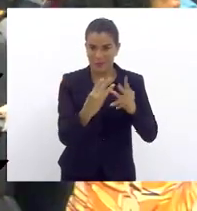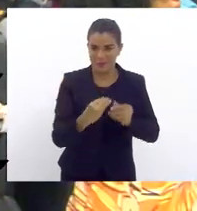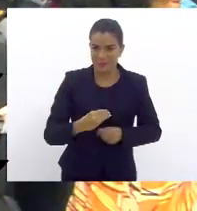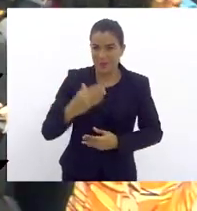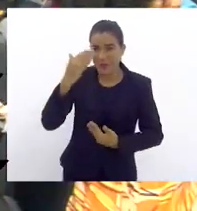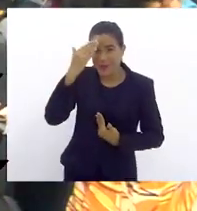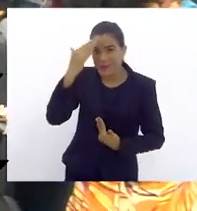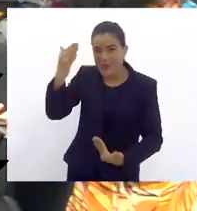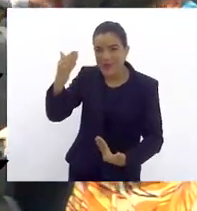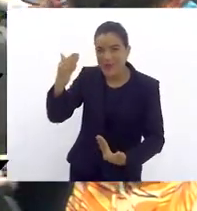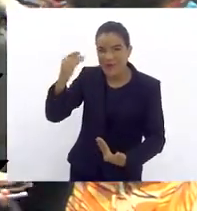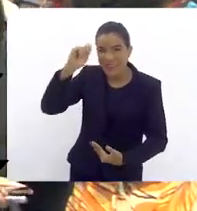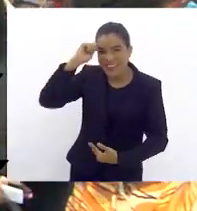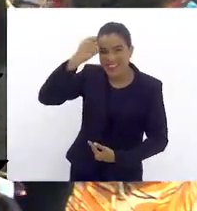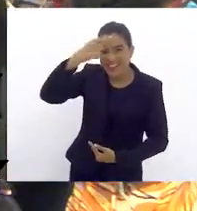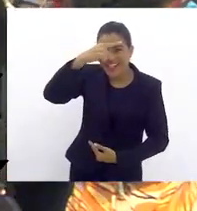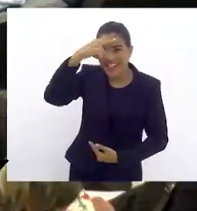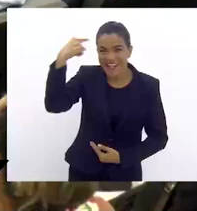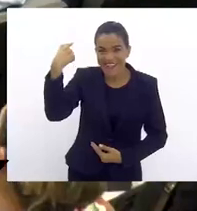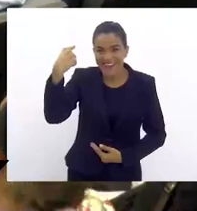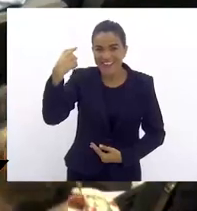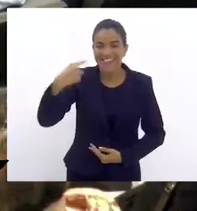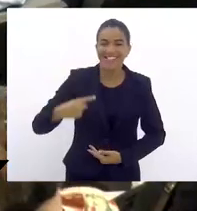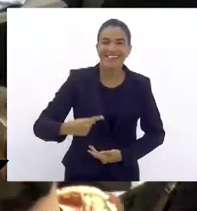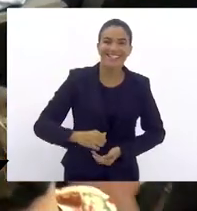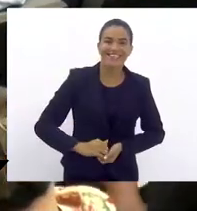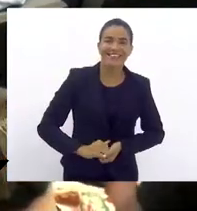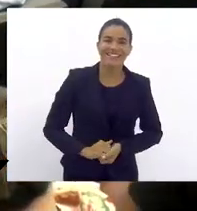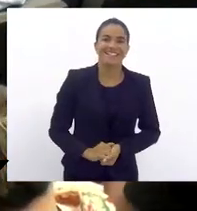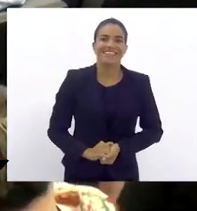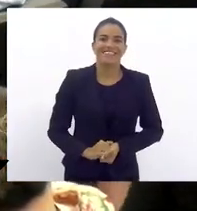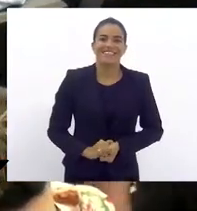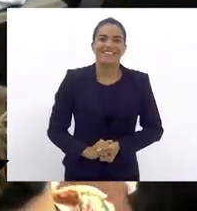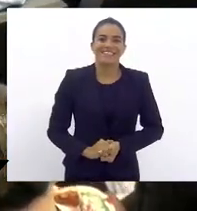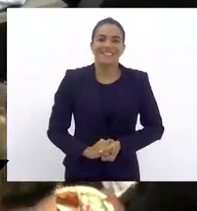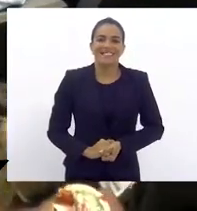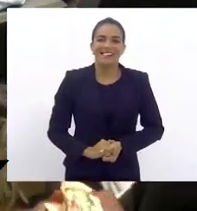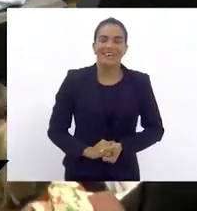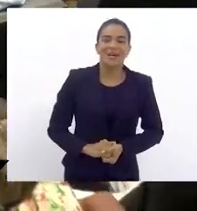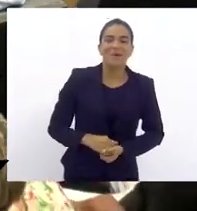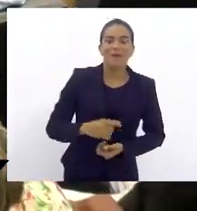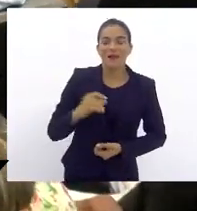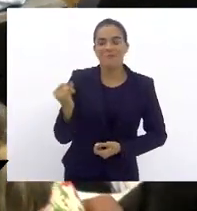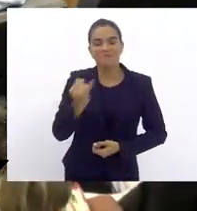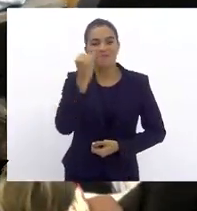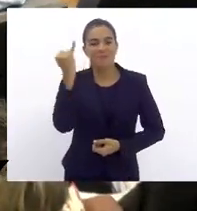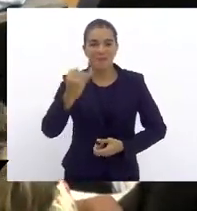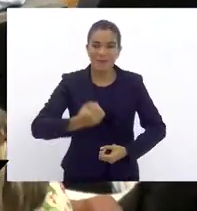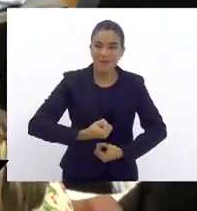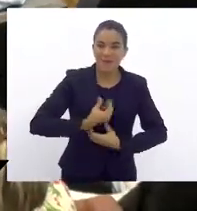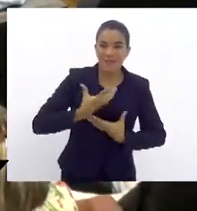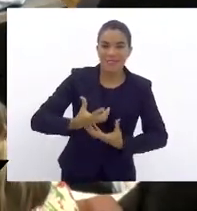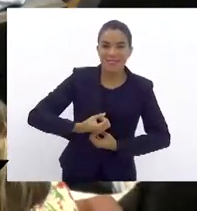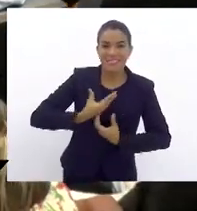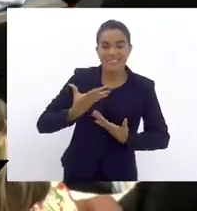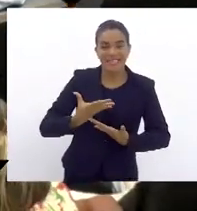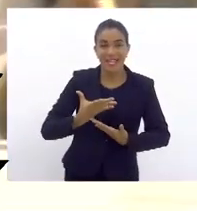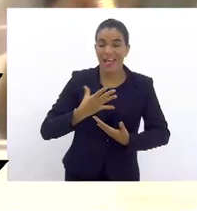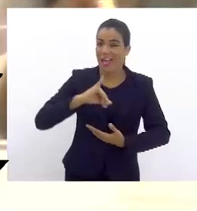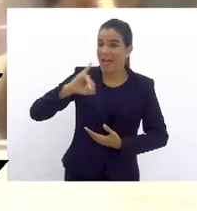Obrigado nega Obrigado Negra pelagem importante poesias quero aqui aproveitar